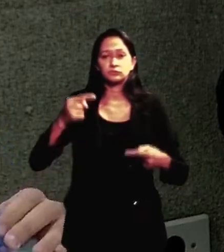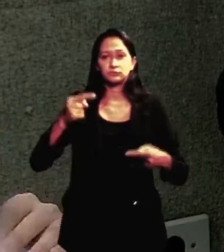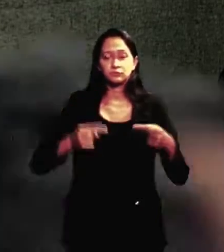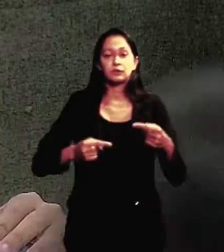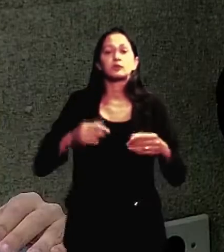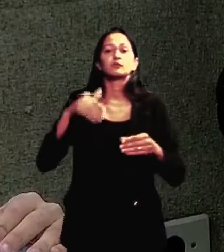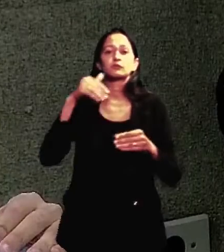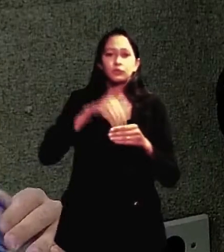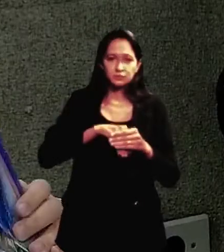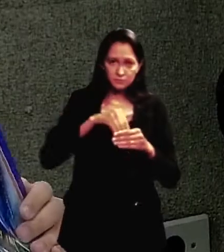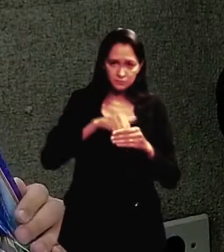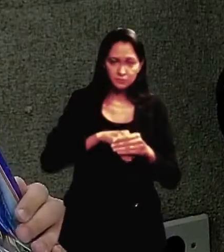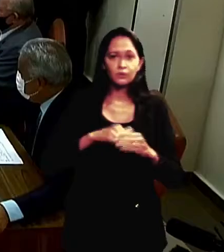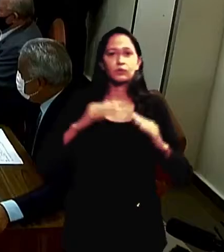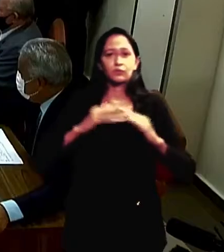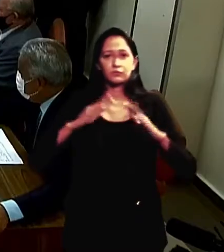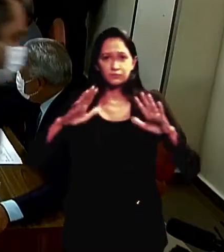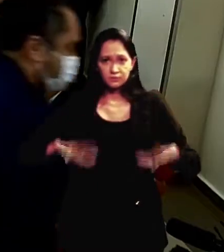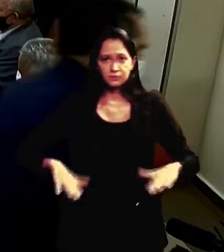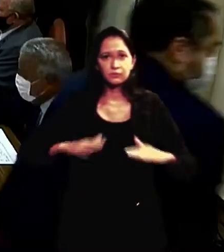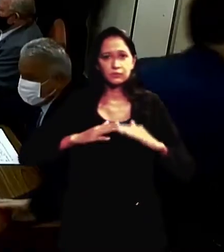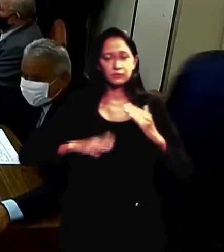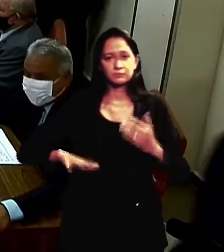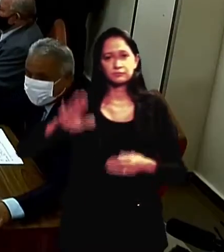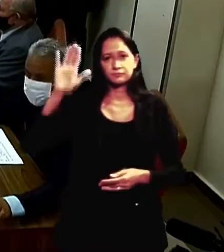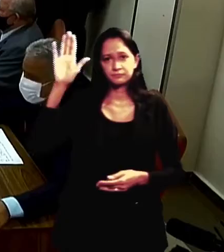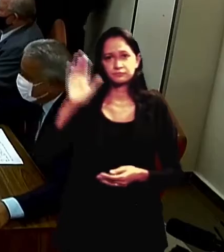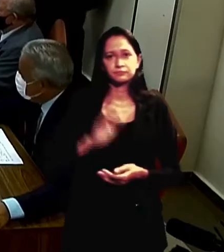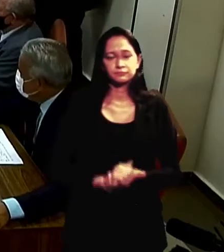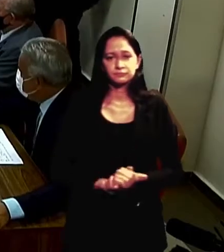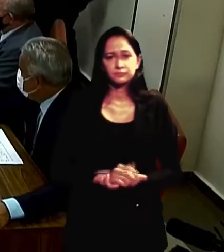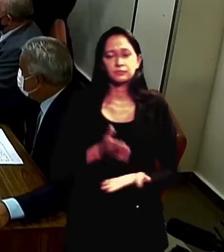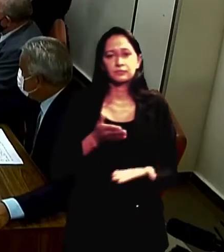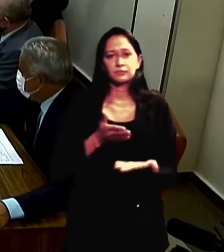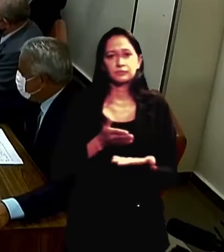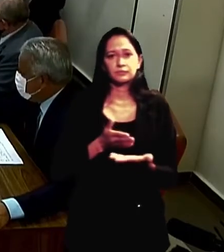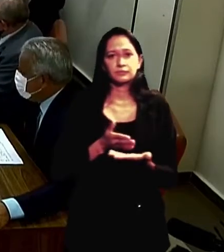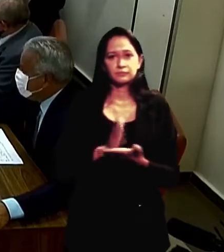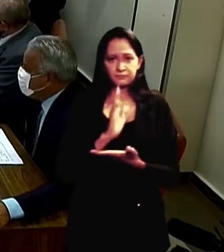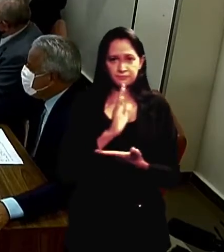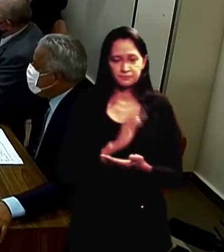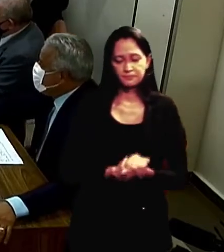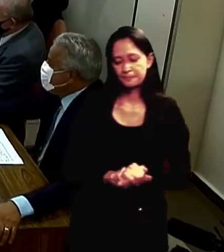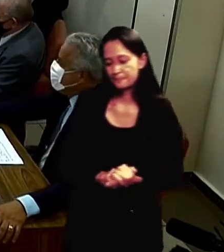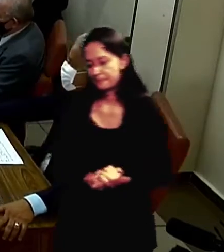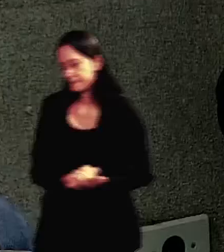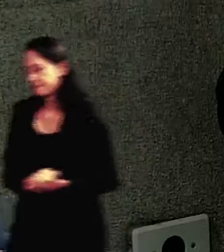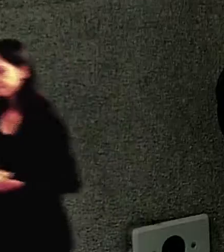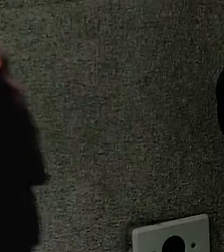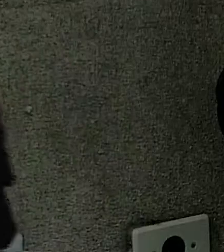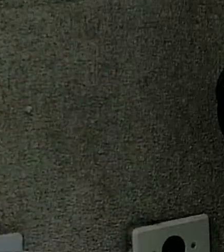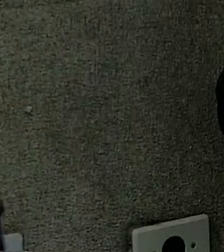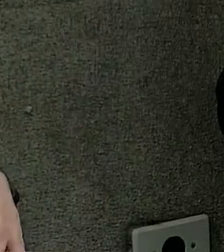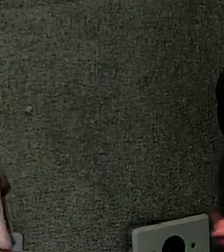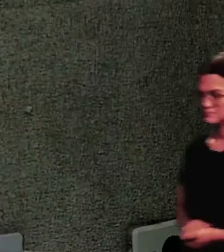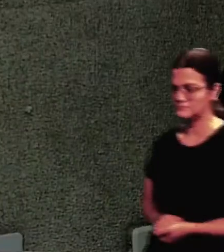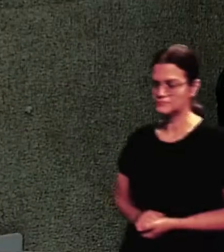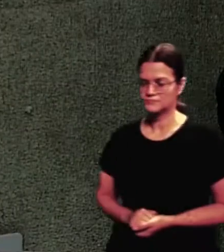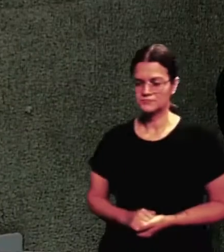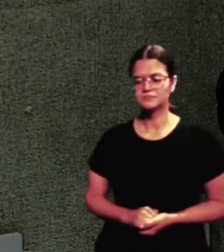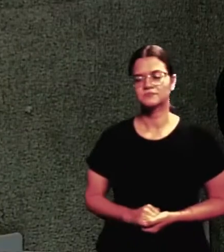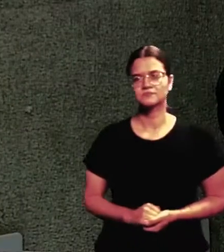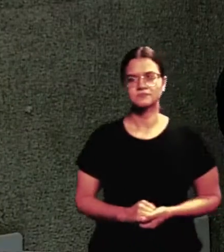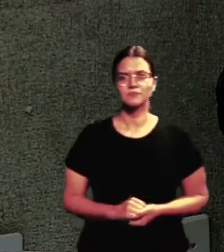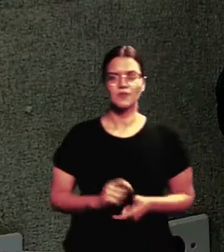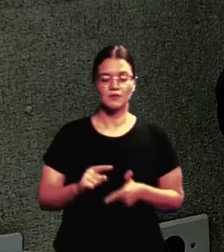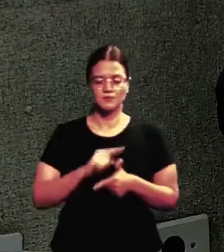O projeto está em votação. Salvará se a comissão, os contrários se manifestem. Projeto aprovado. Próximo